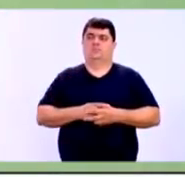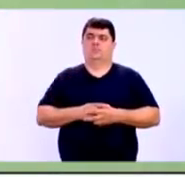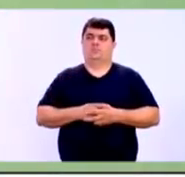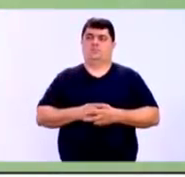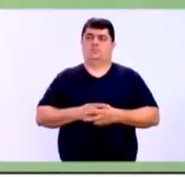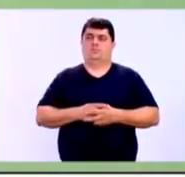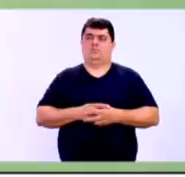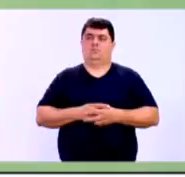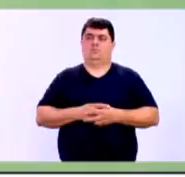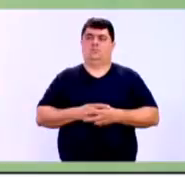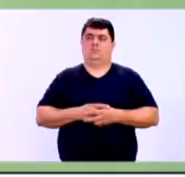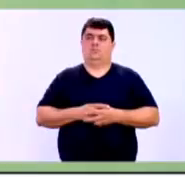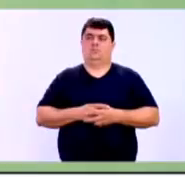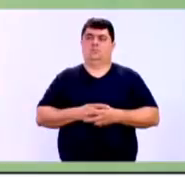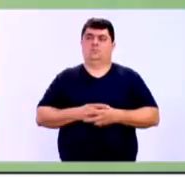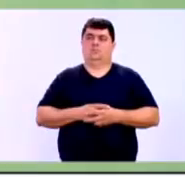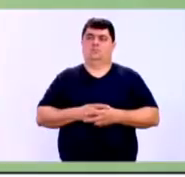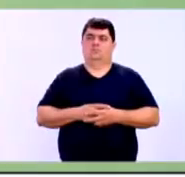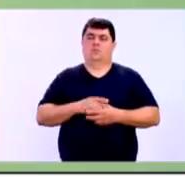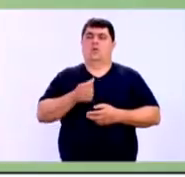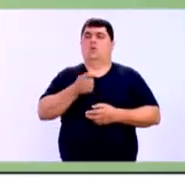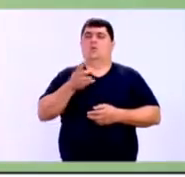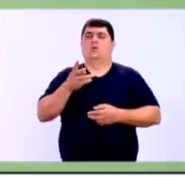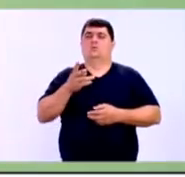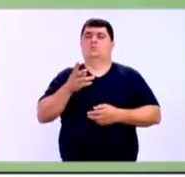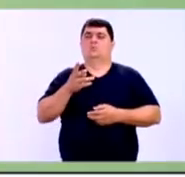CMV foi quanto?